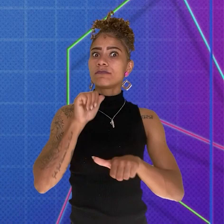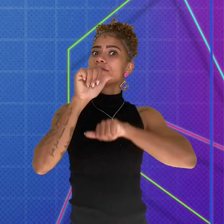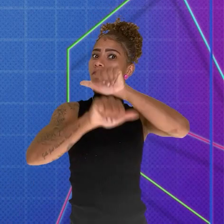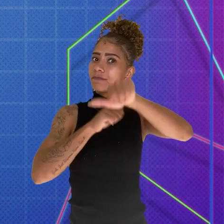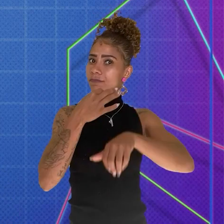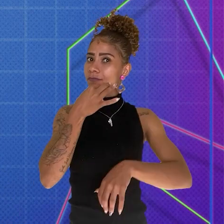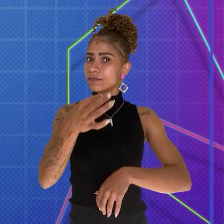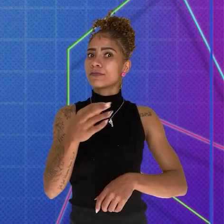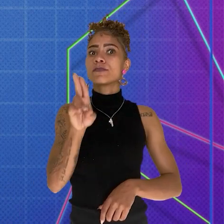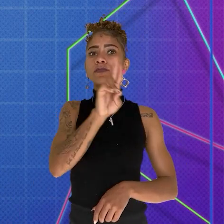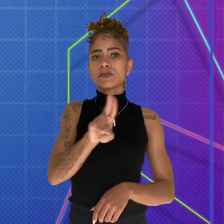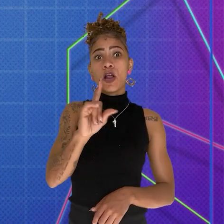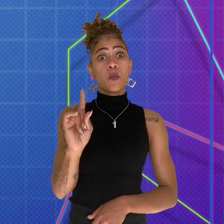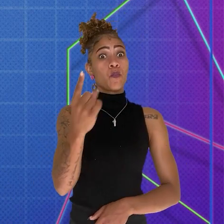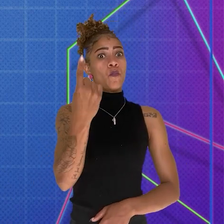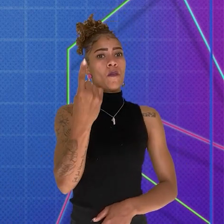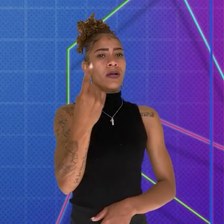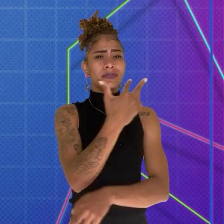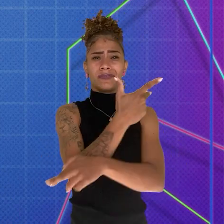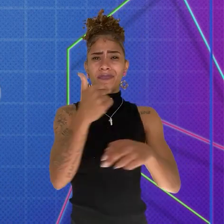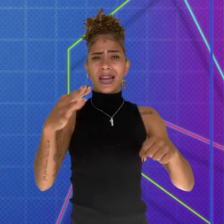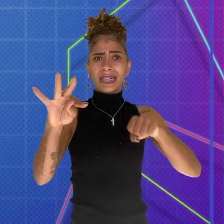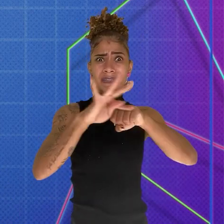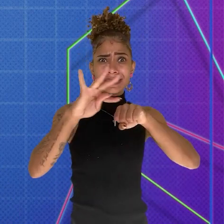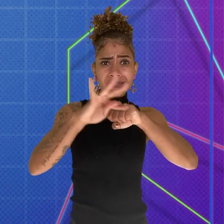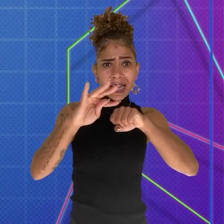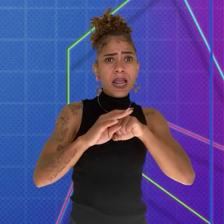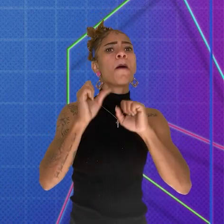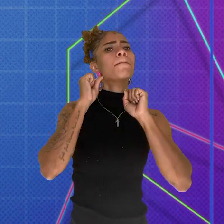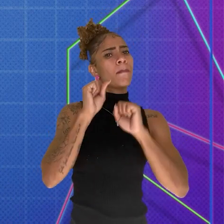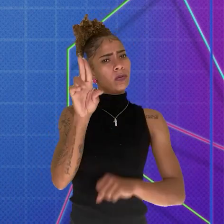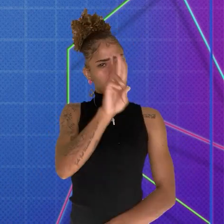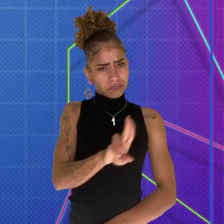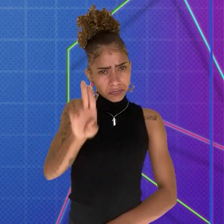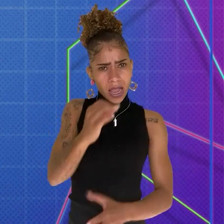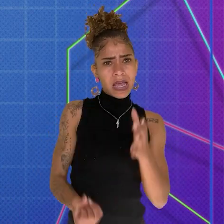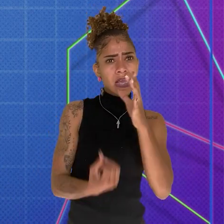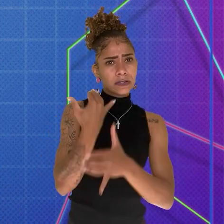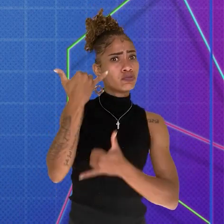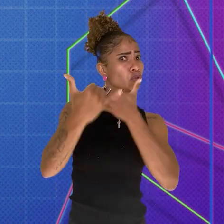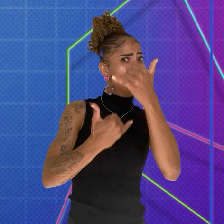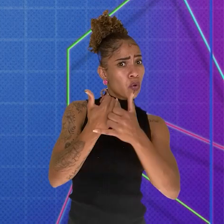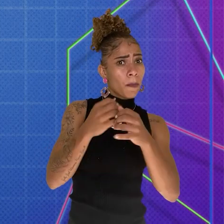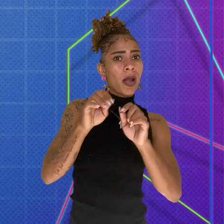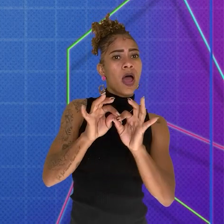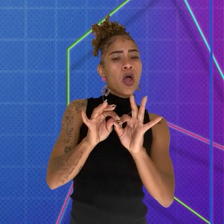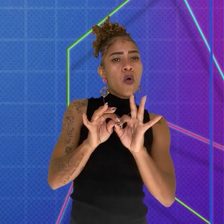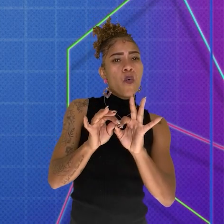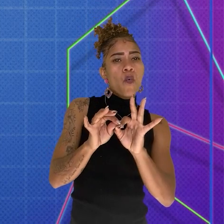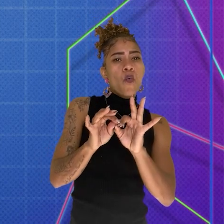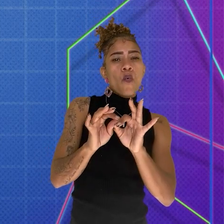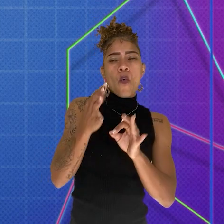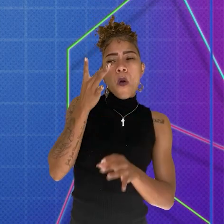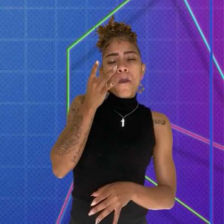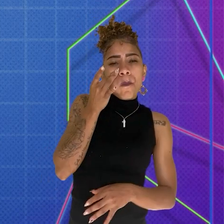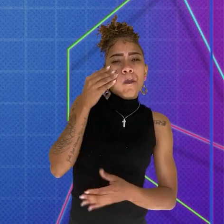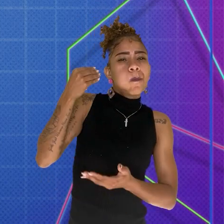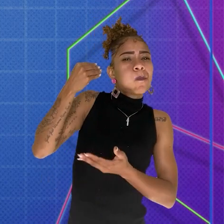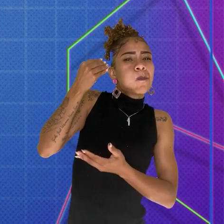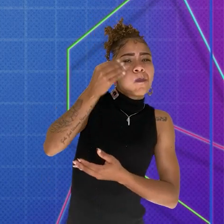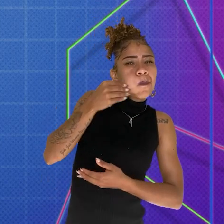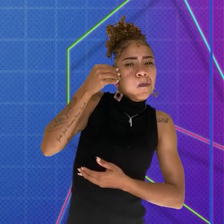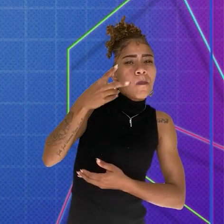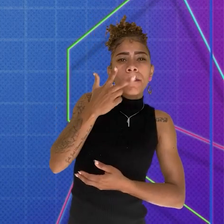sonora a partir da gravidade é apenas uma das muitas técnicas que podem ser usadas na criação de jogos para aumentar a imersão do jogador e